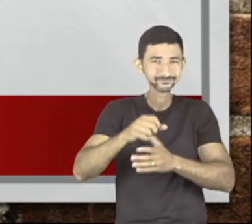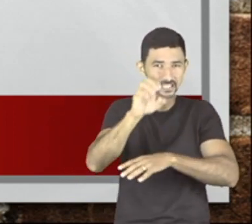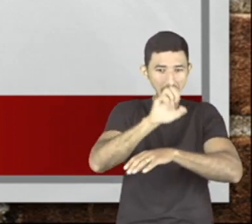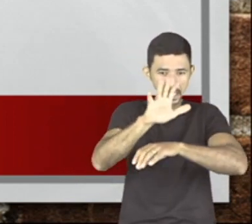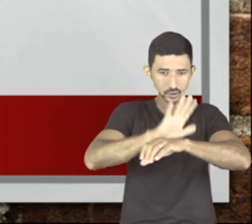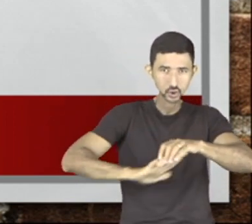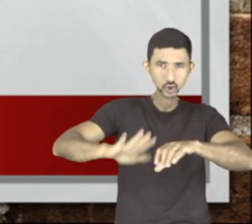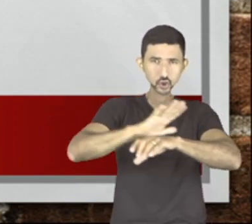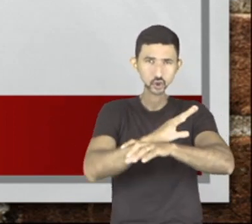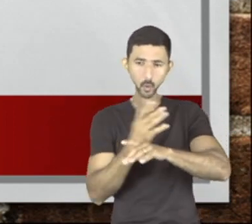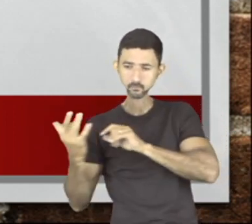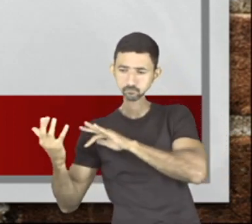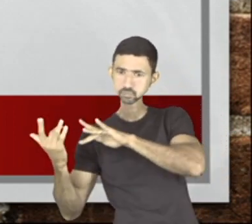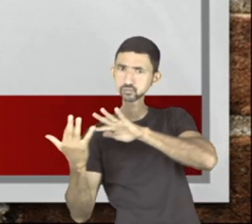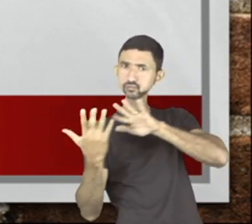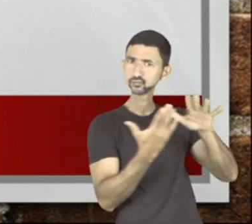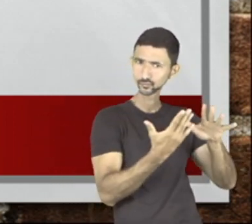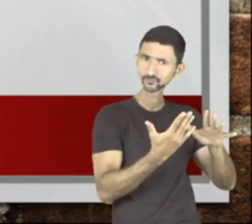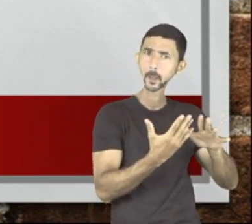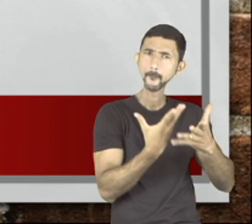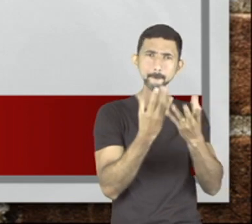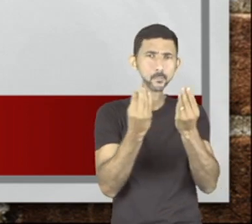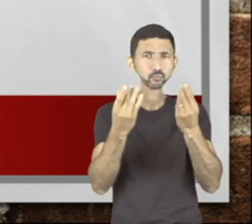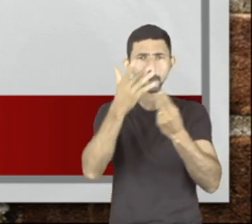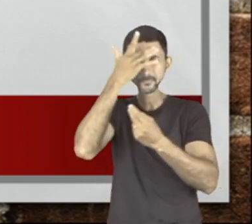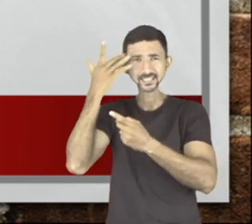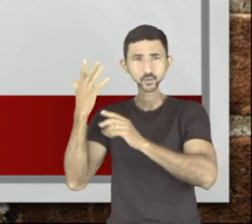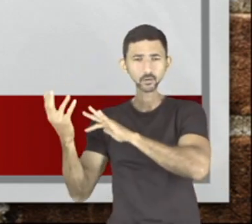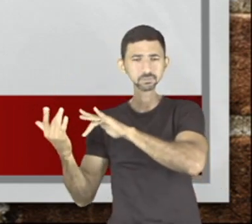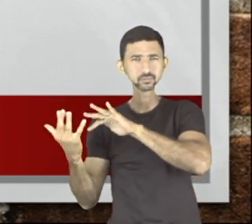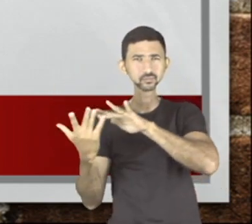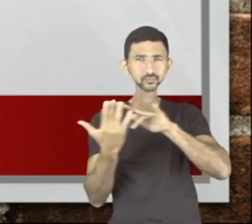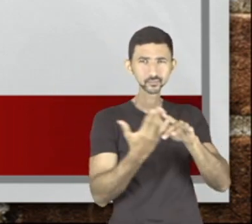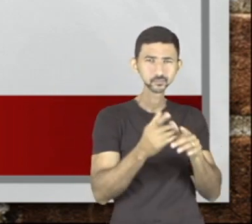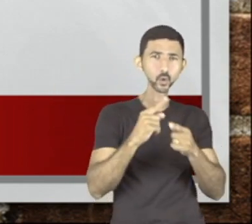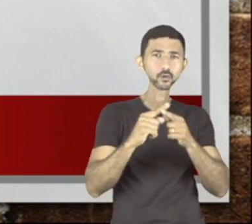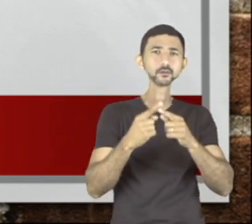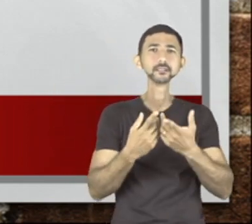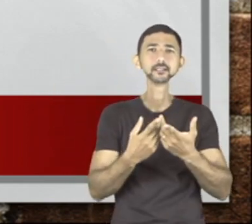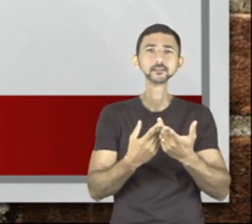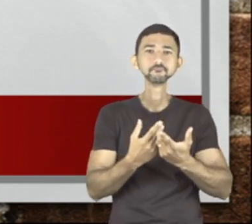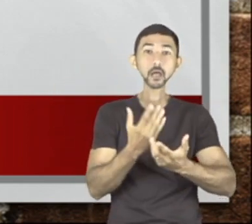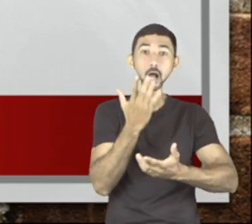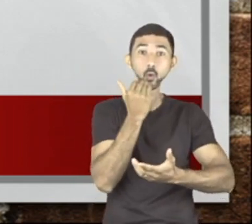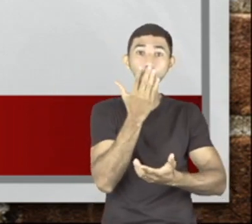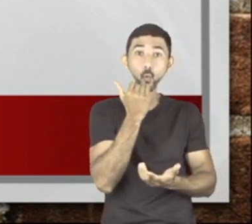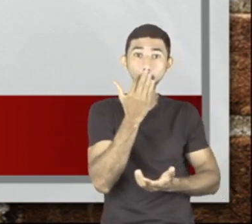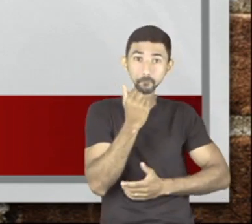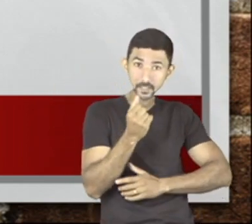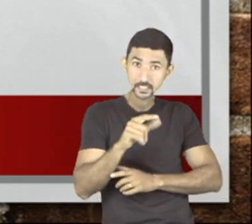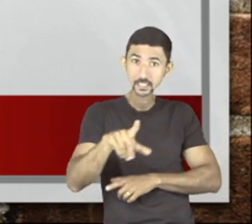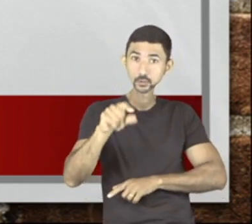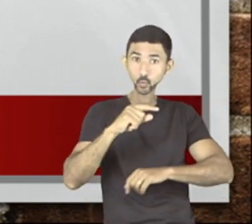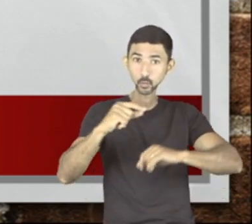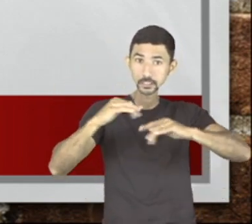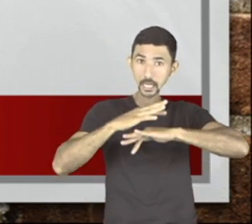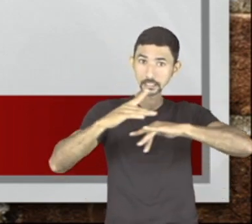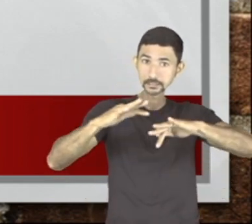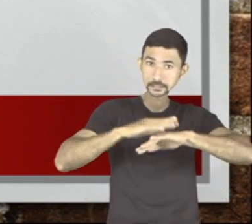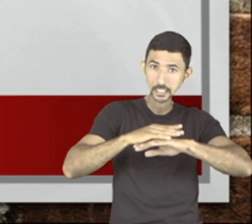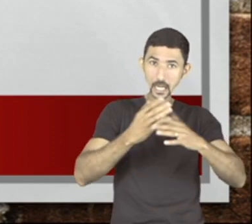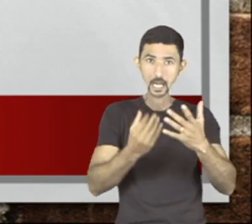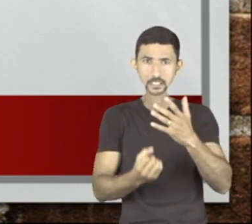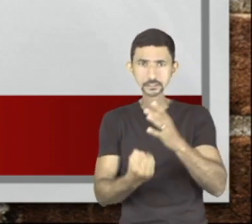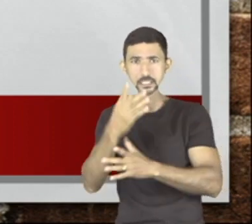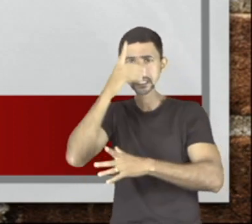tem sido muito atrativa nos últimos anos na questão da gastronomia, Foi escolhida como uma cidade,